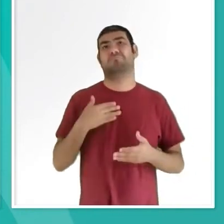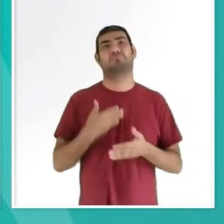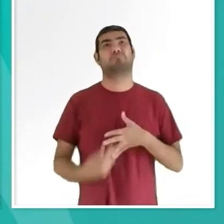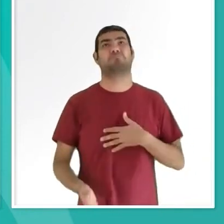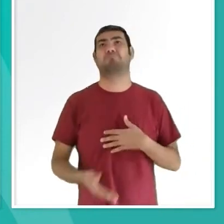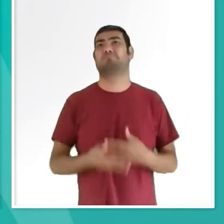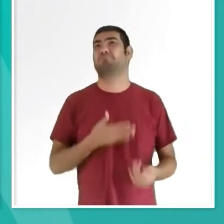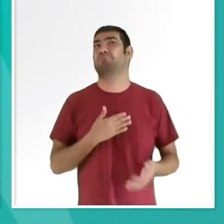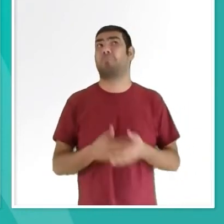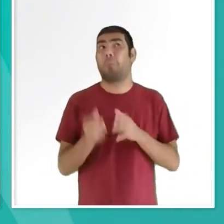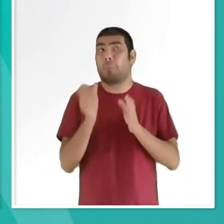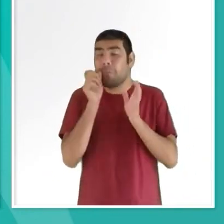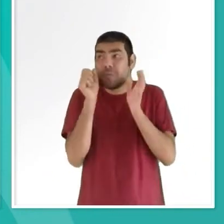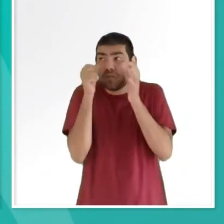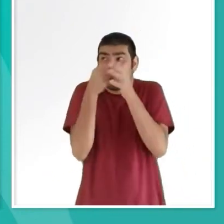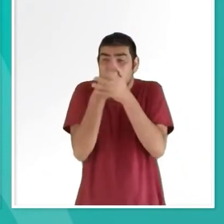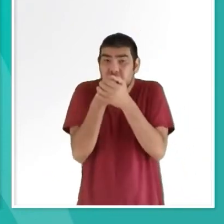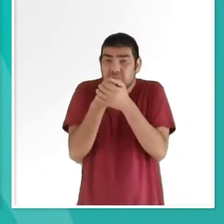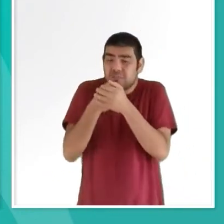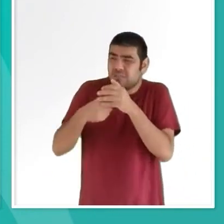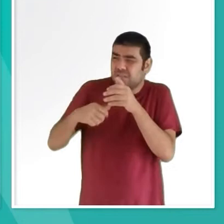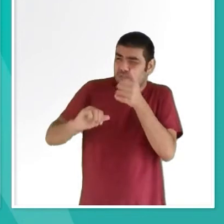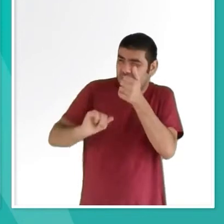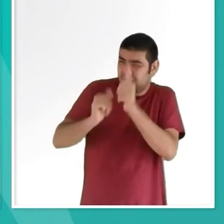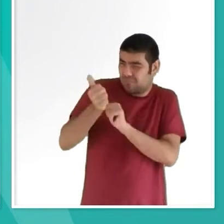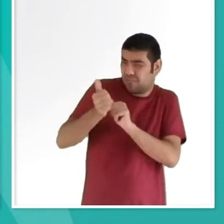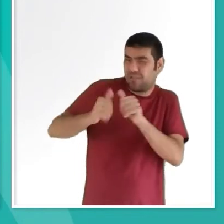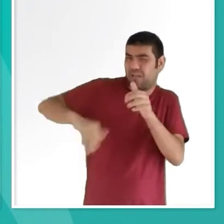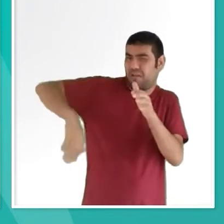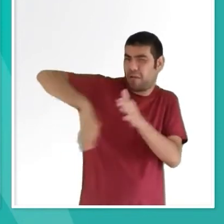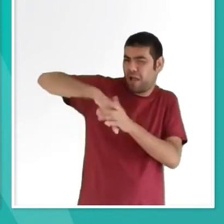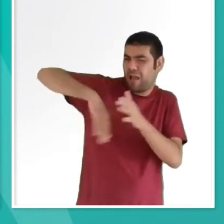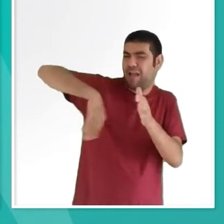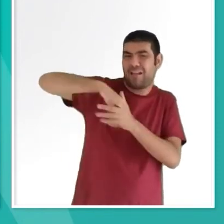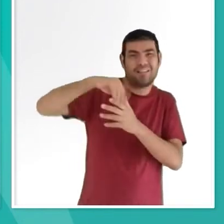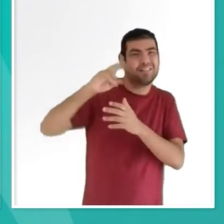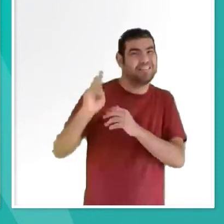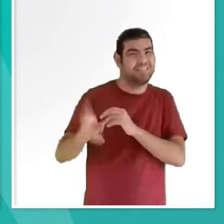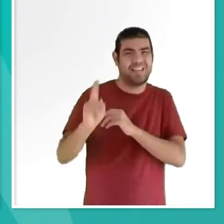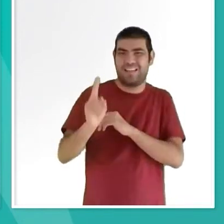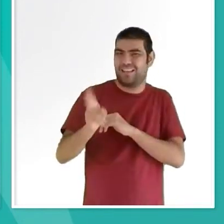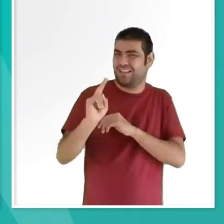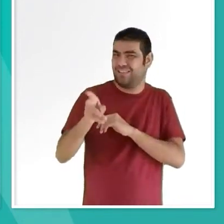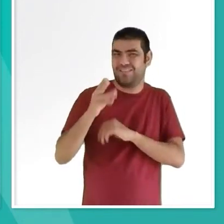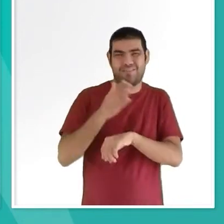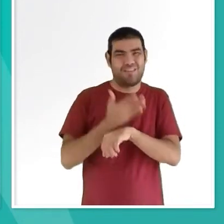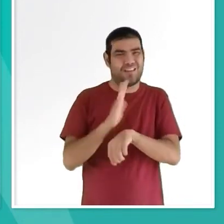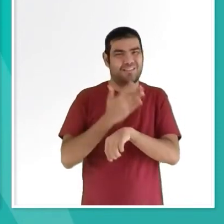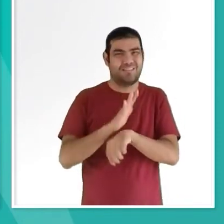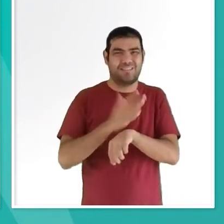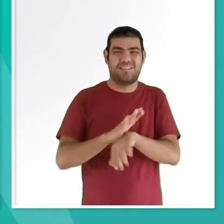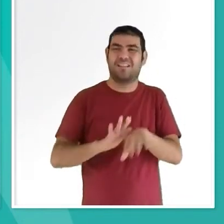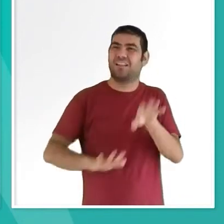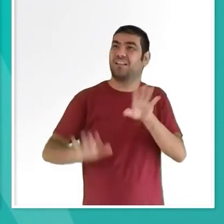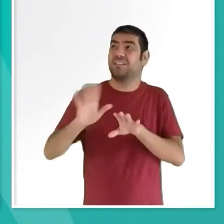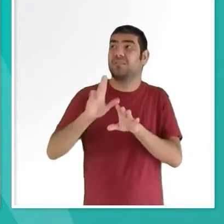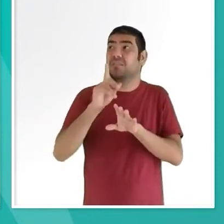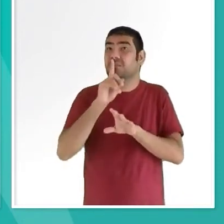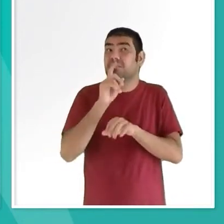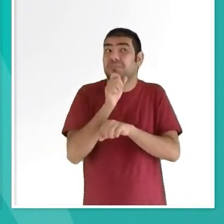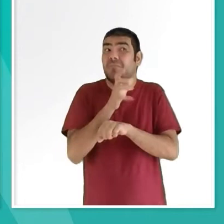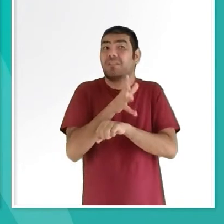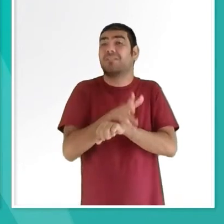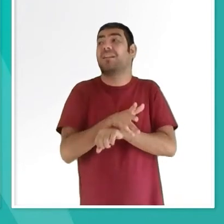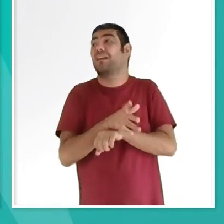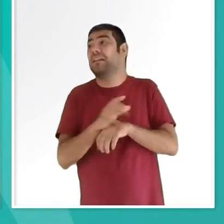mesmo sendo fora da lei, elas davam um jeito de praticar, né? Às vezes de madrugada ou em